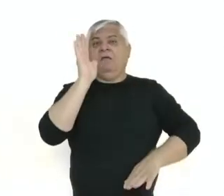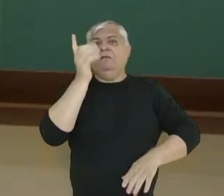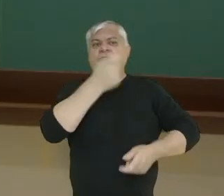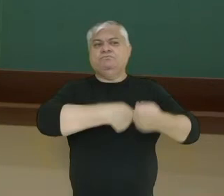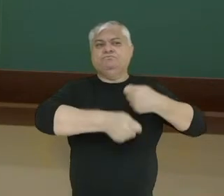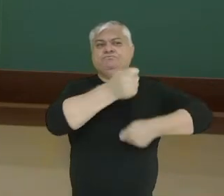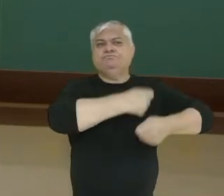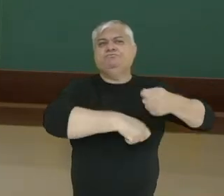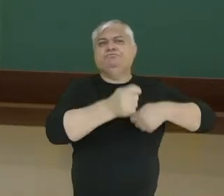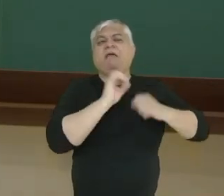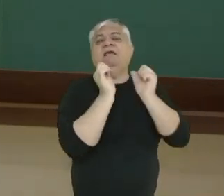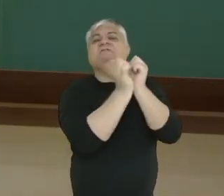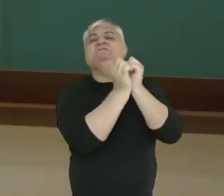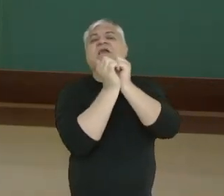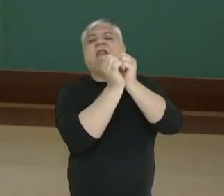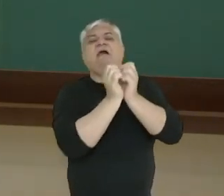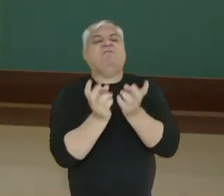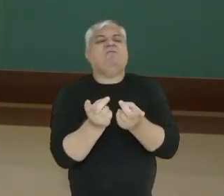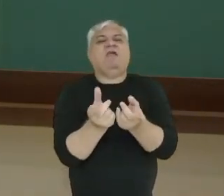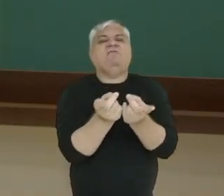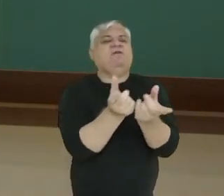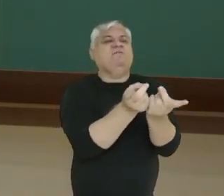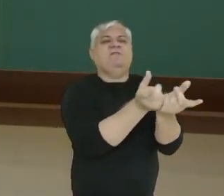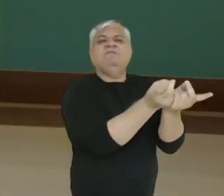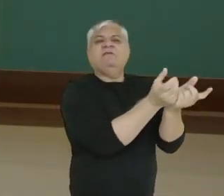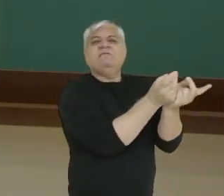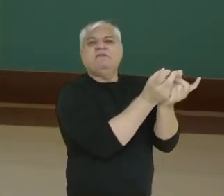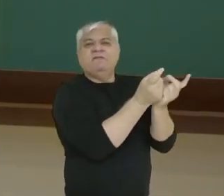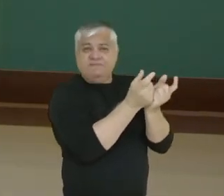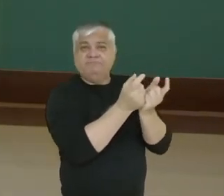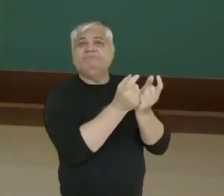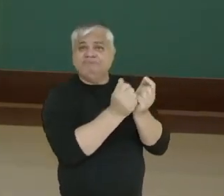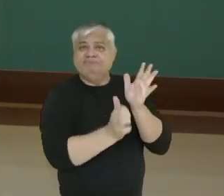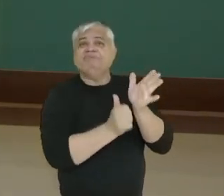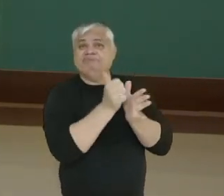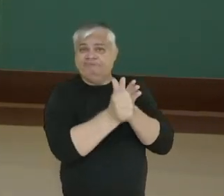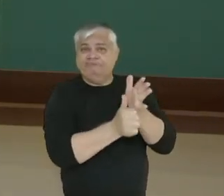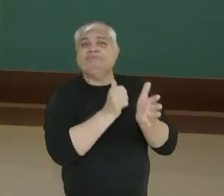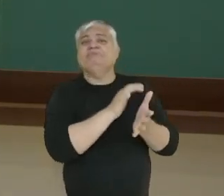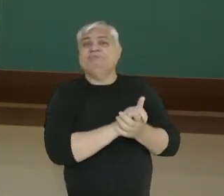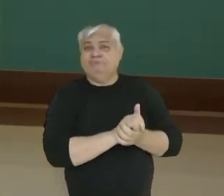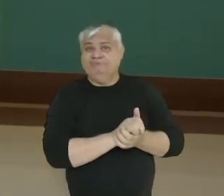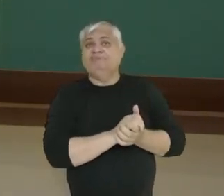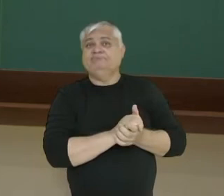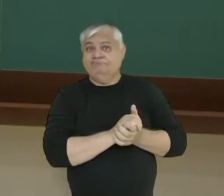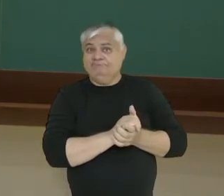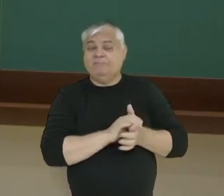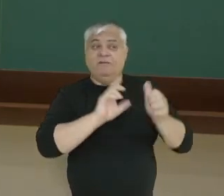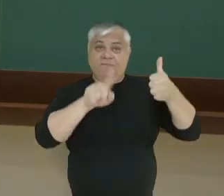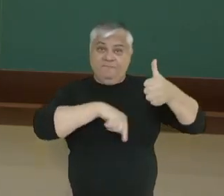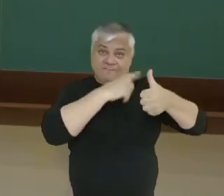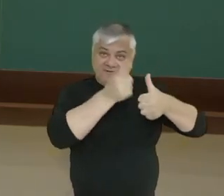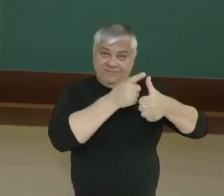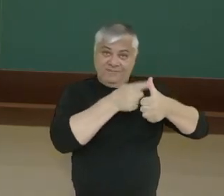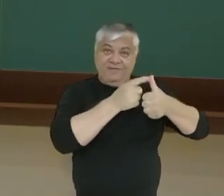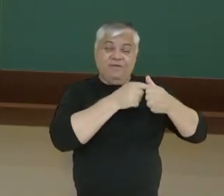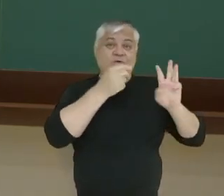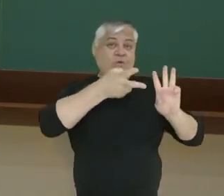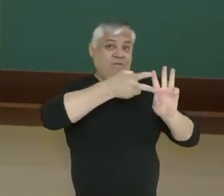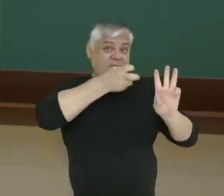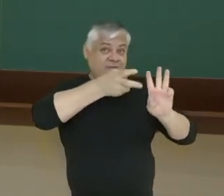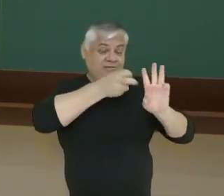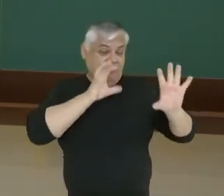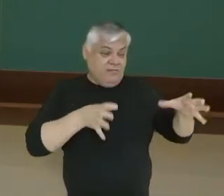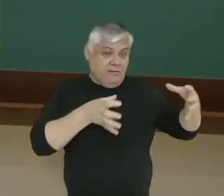Brasil. Então, olha só, a gente viu toda a situação de como foi tratado o indígena